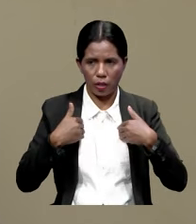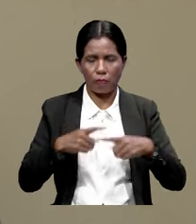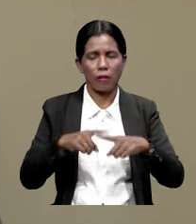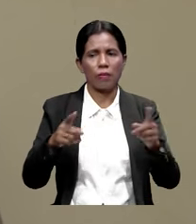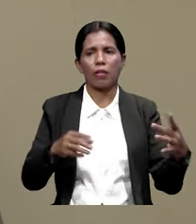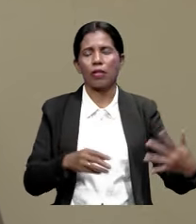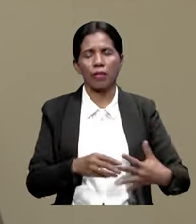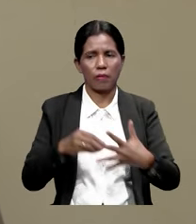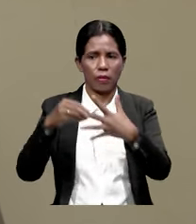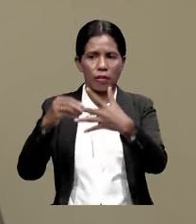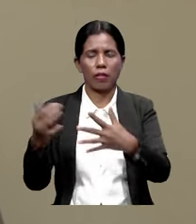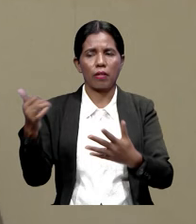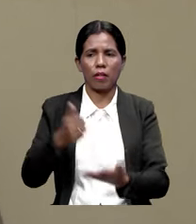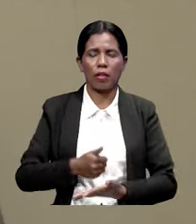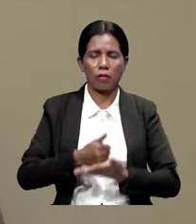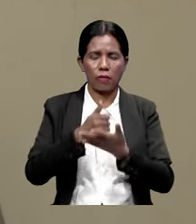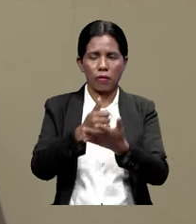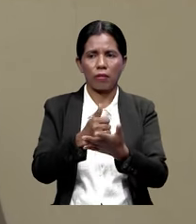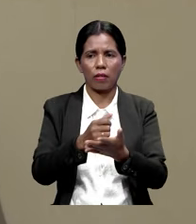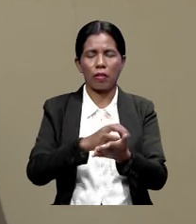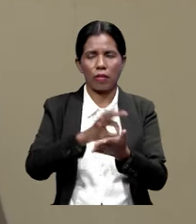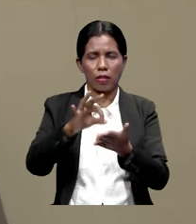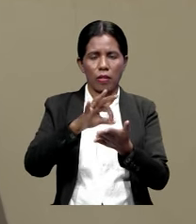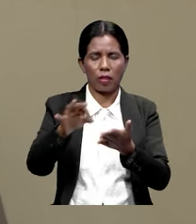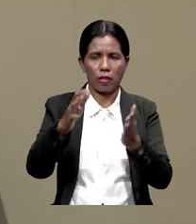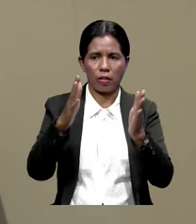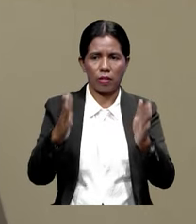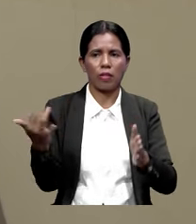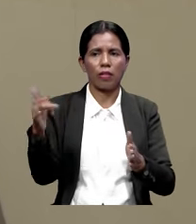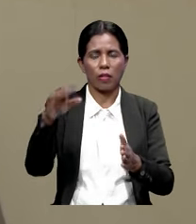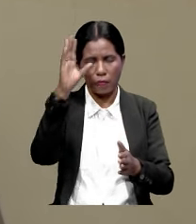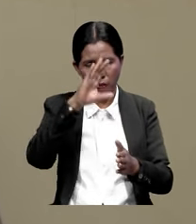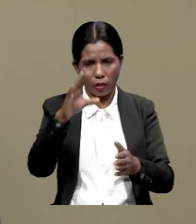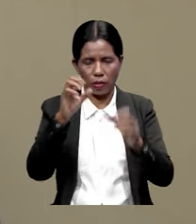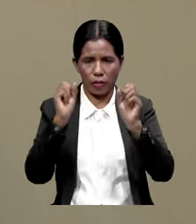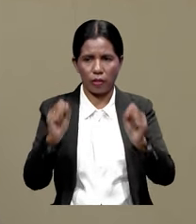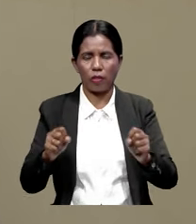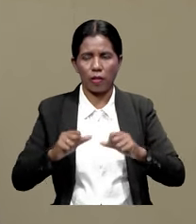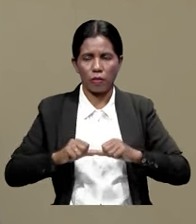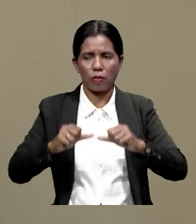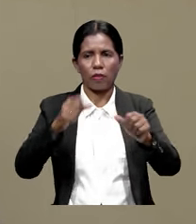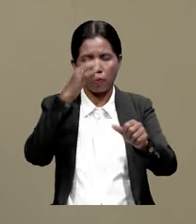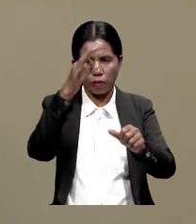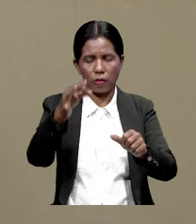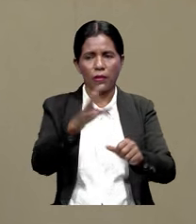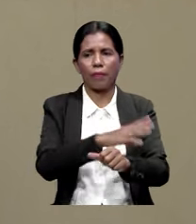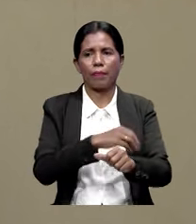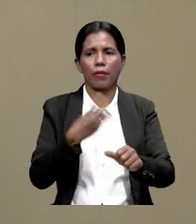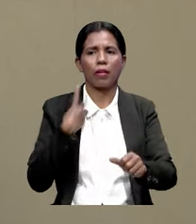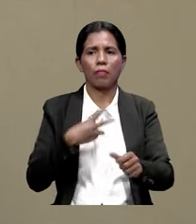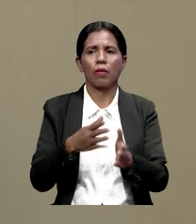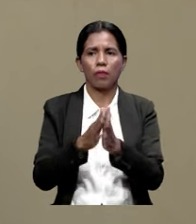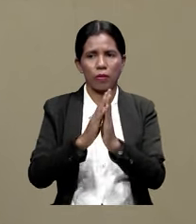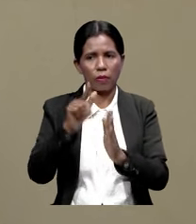ba sir nebe que ansa facilitador ne nebe que treinado ona sir ne bukat bele kuntuno ba oi ino nemos ami husba